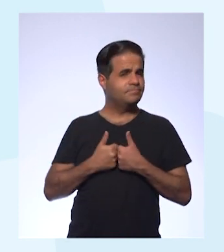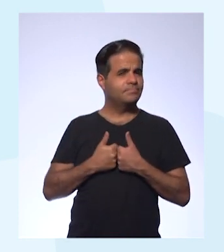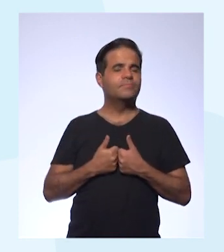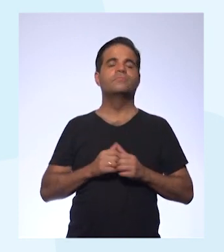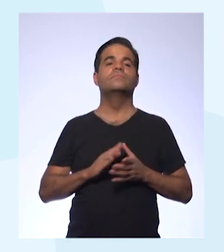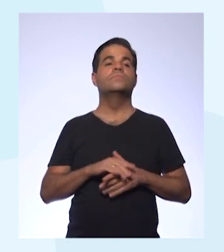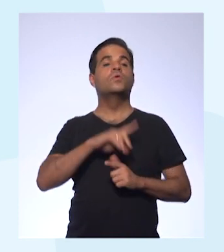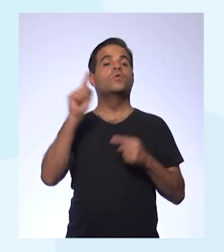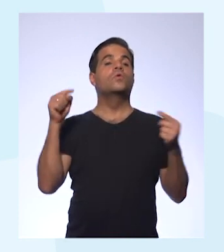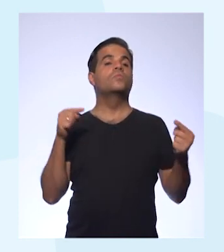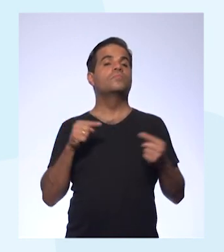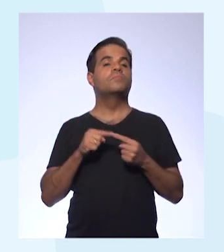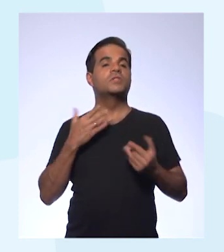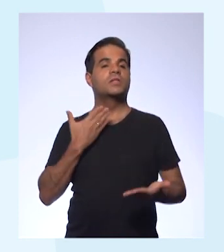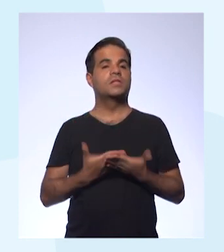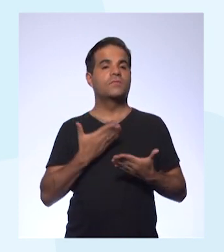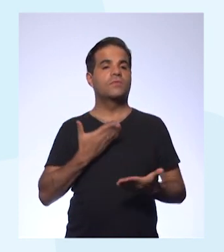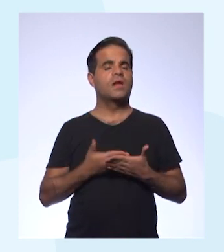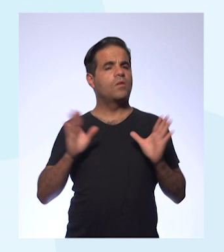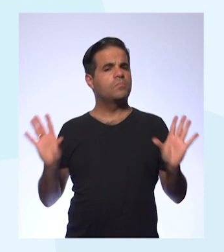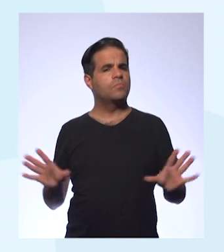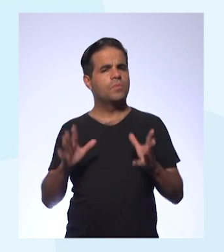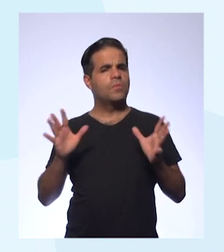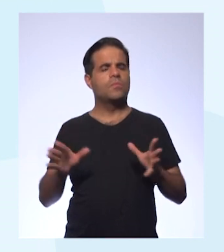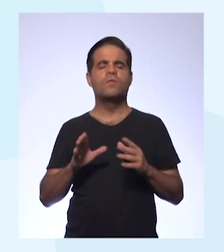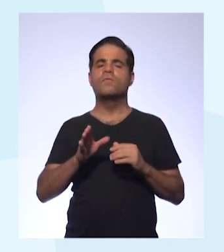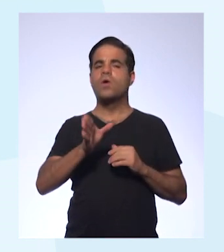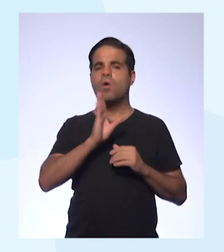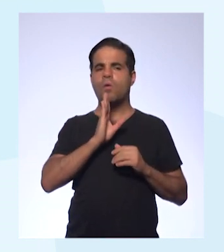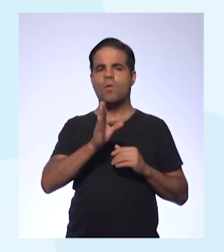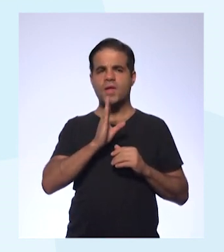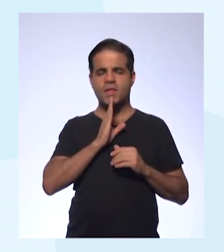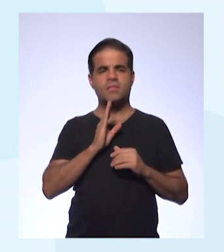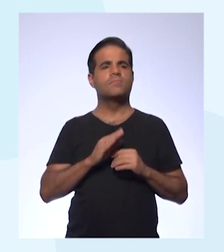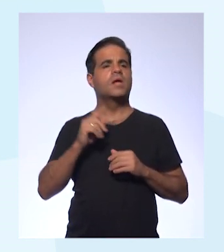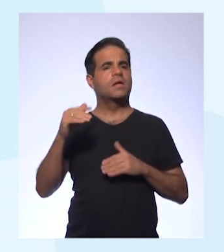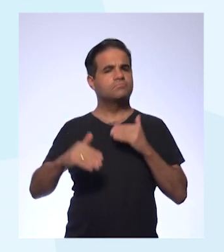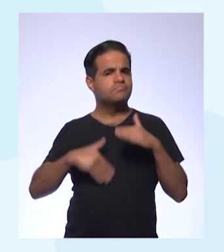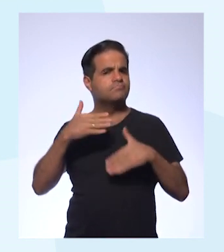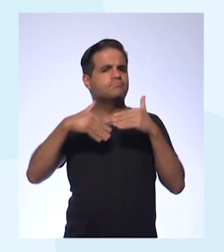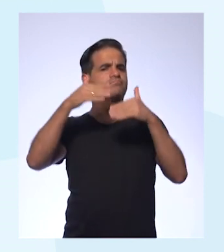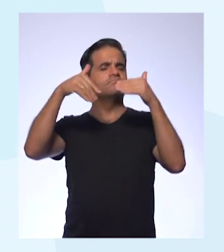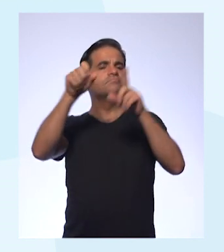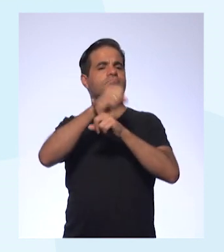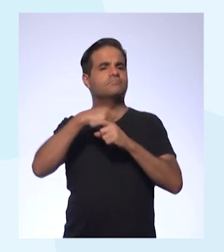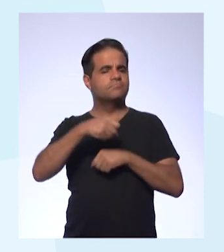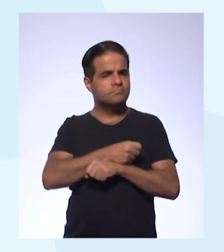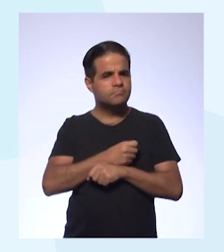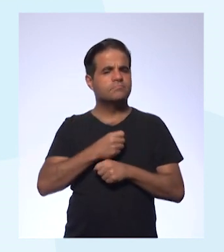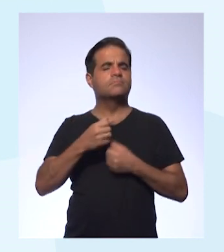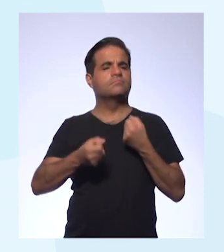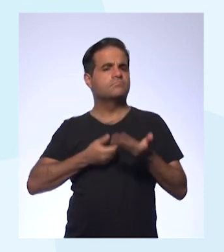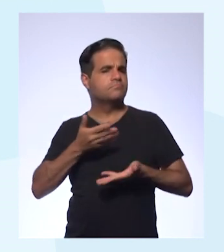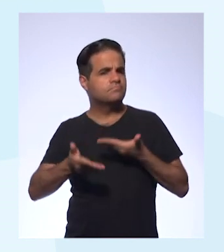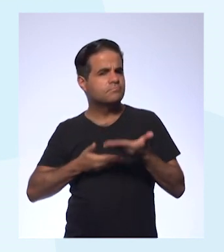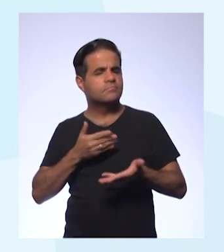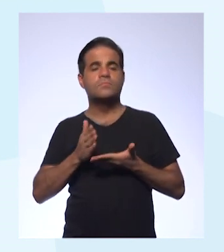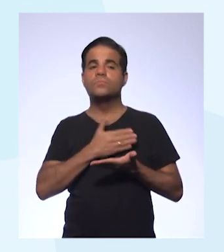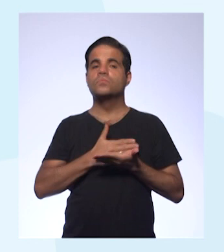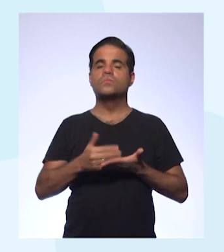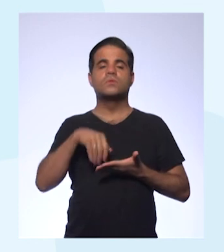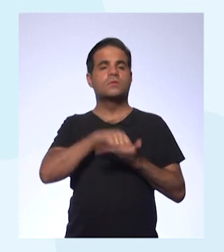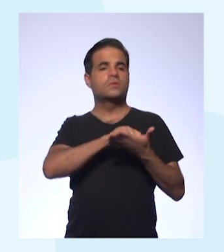vamos lá. Objetivo da aula: promover autoconhecimento e desenvolvimento socioemocional a partir